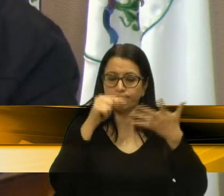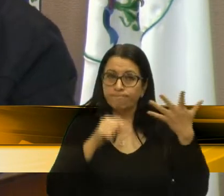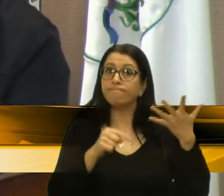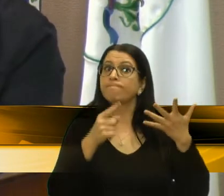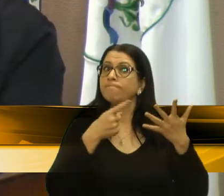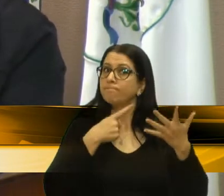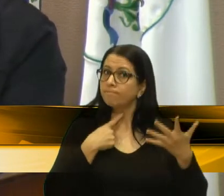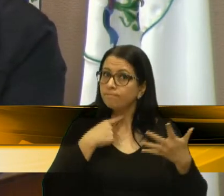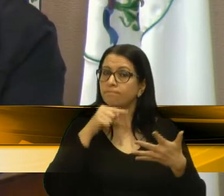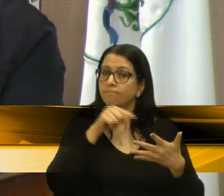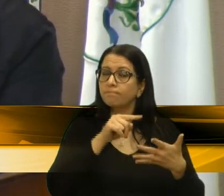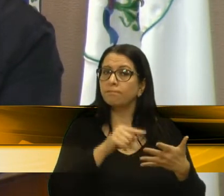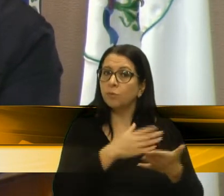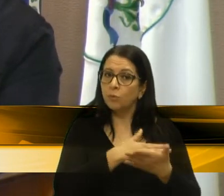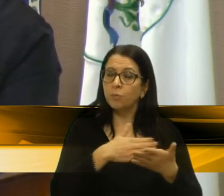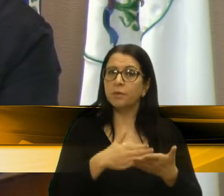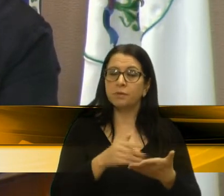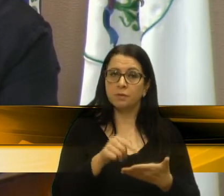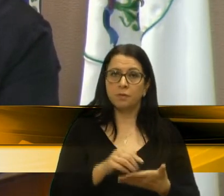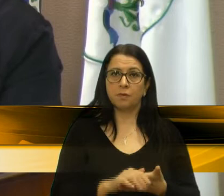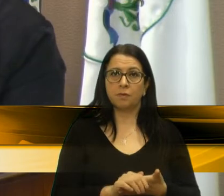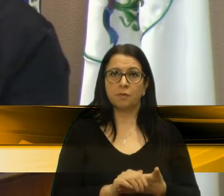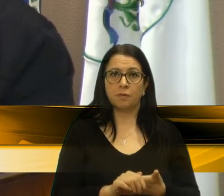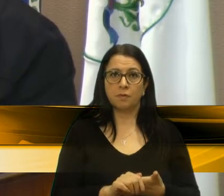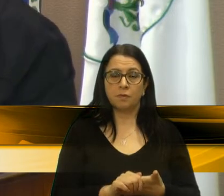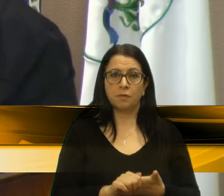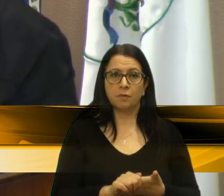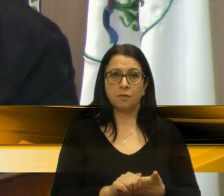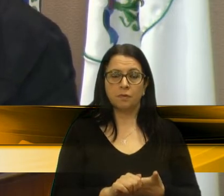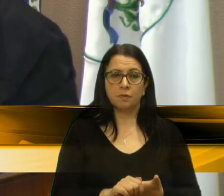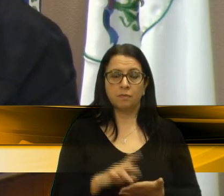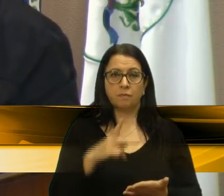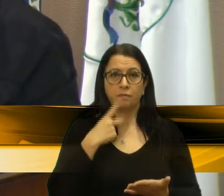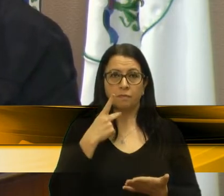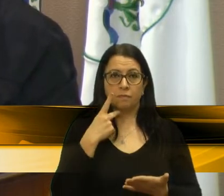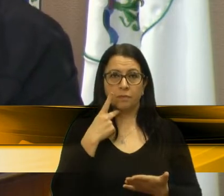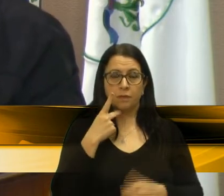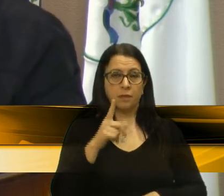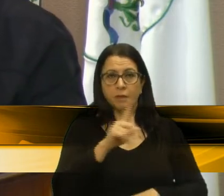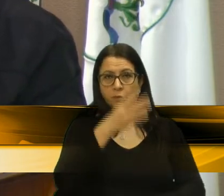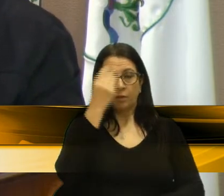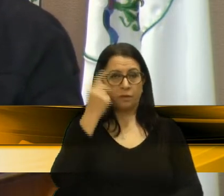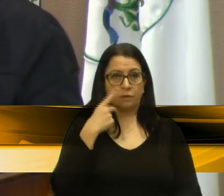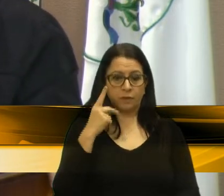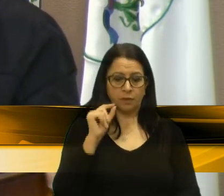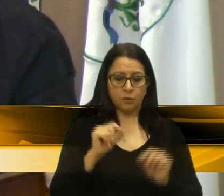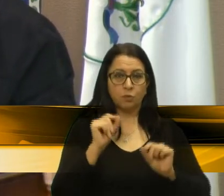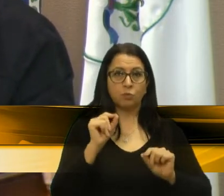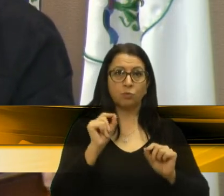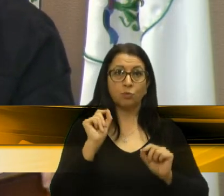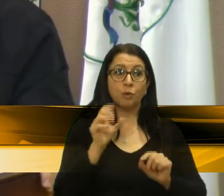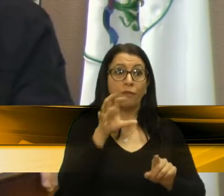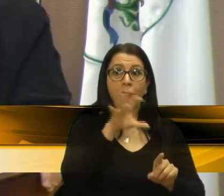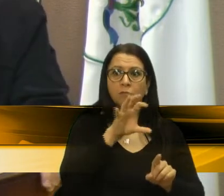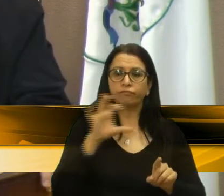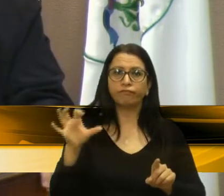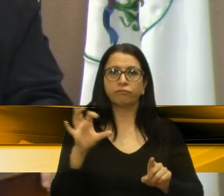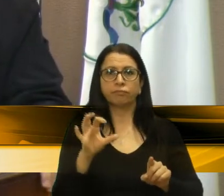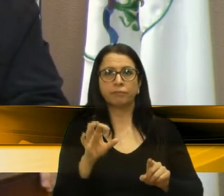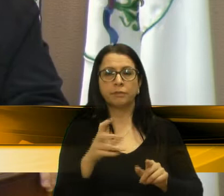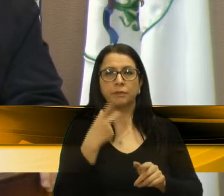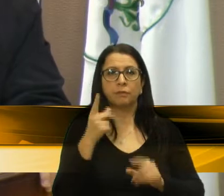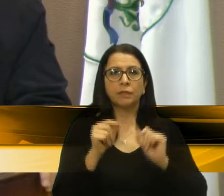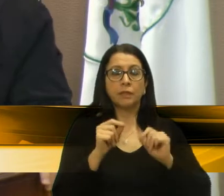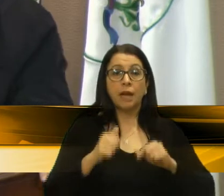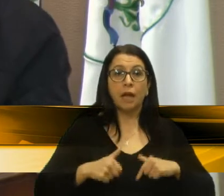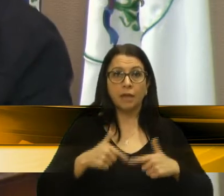gostaria inicialmente de começar falando, sem deixar de falar sobre o impacto, e vamos ter tempo para falar sobre essa